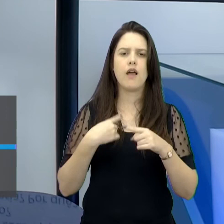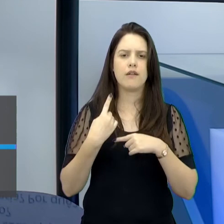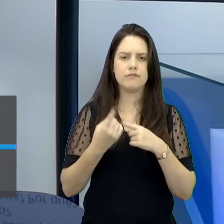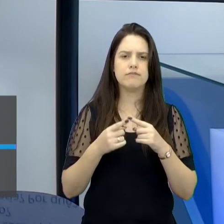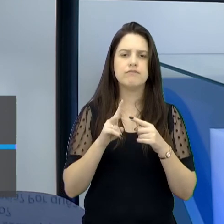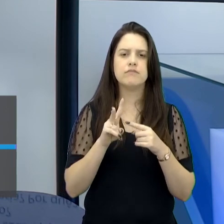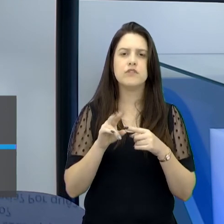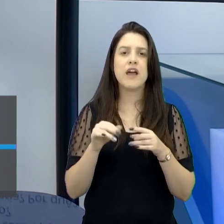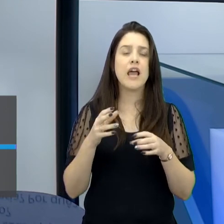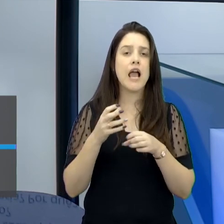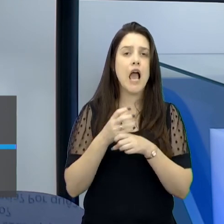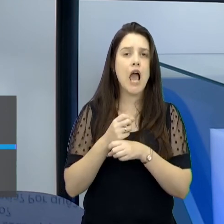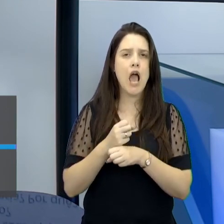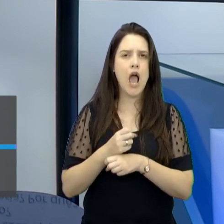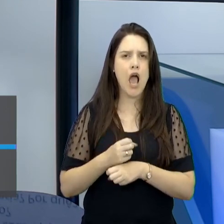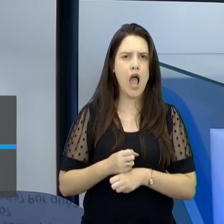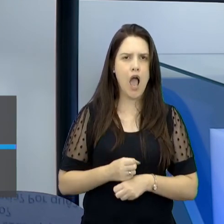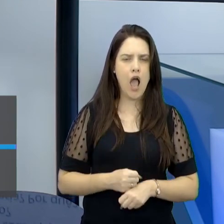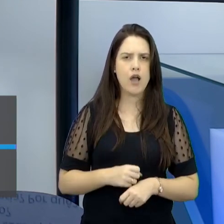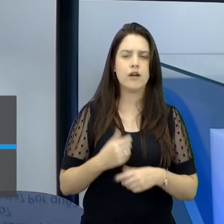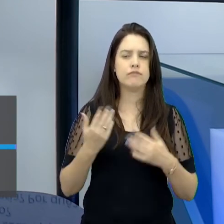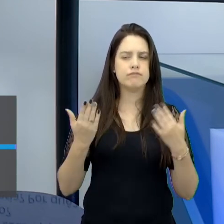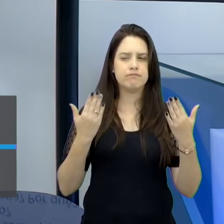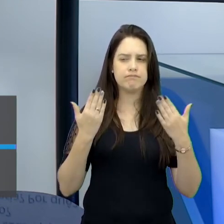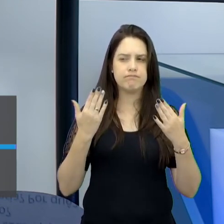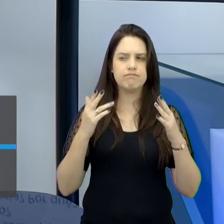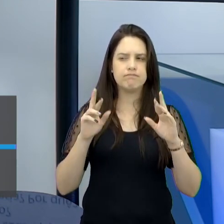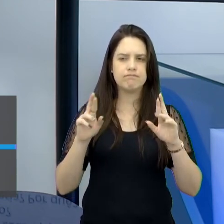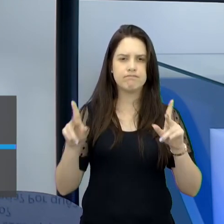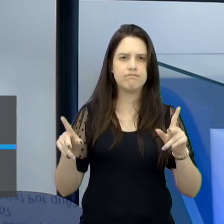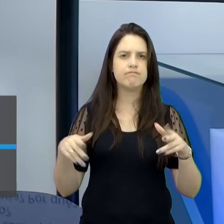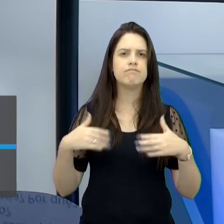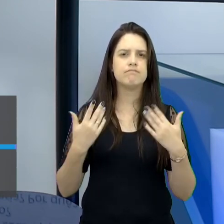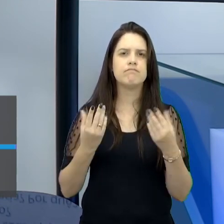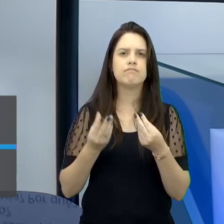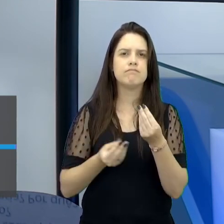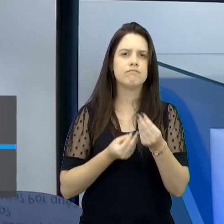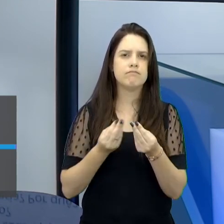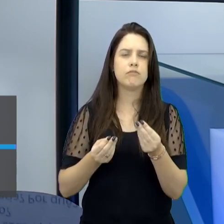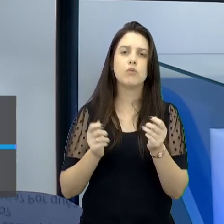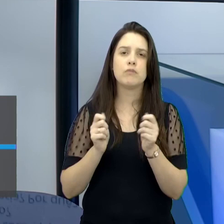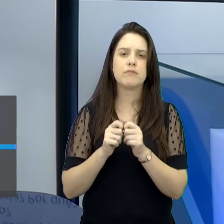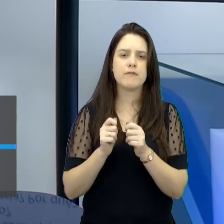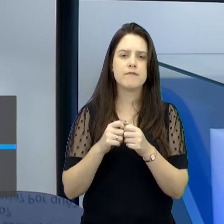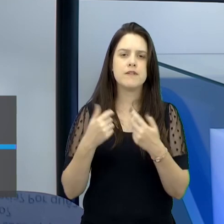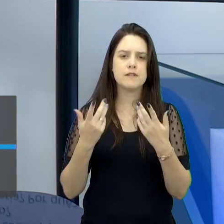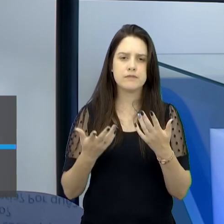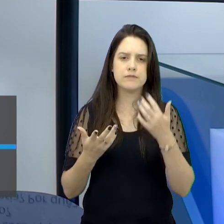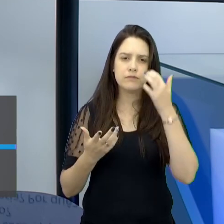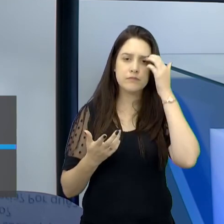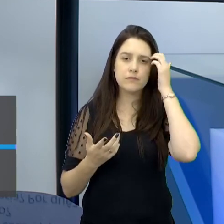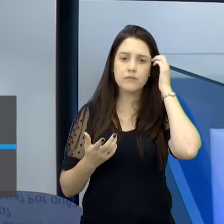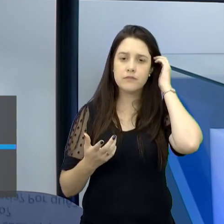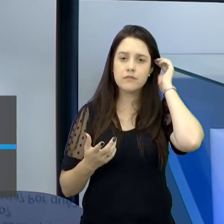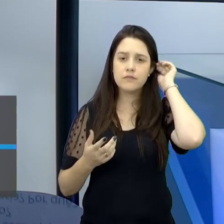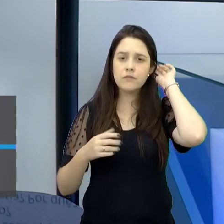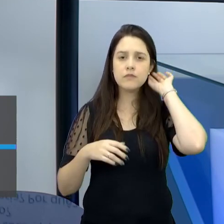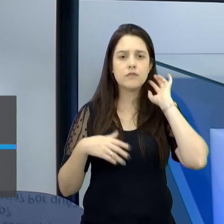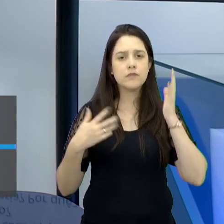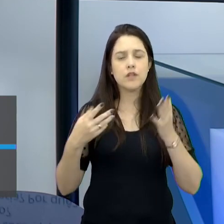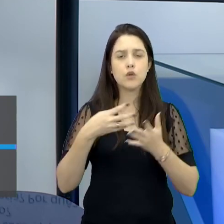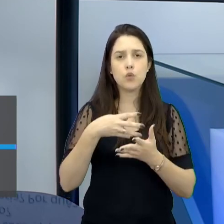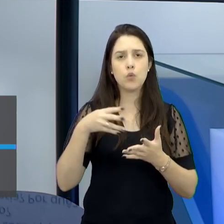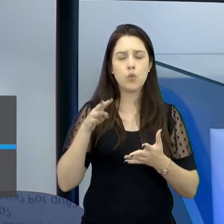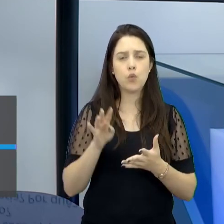vai calculando aí os jurinhos e as porcentagens. Como que a gente vai fazer isso? Né? No Excel, na